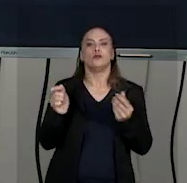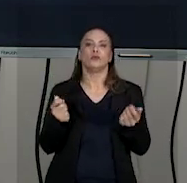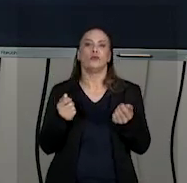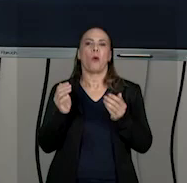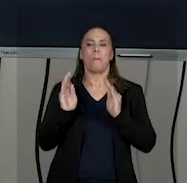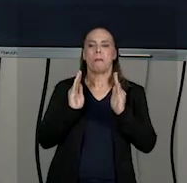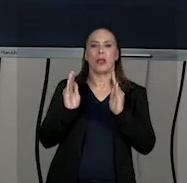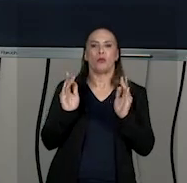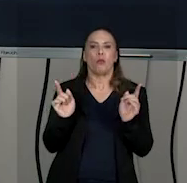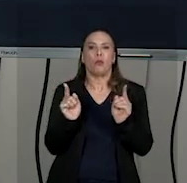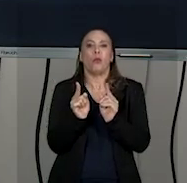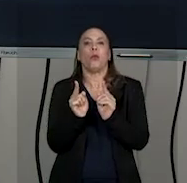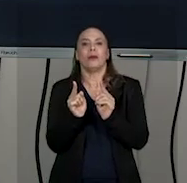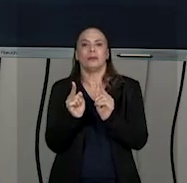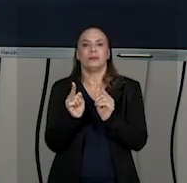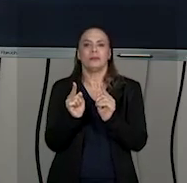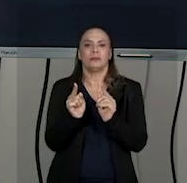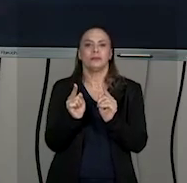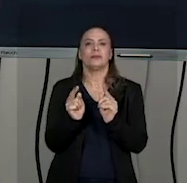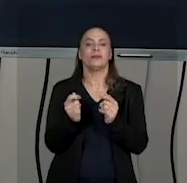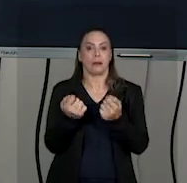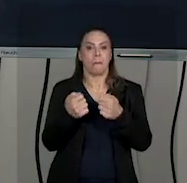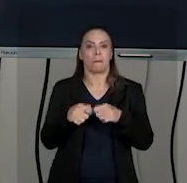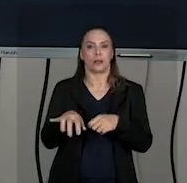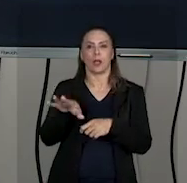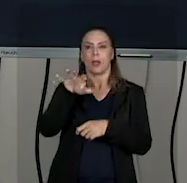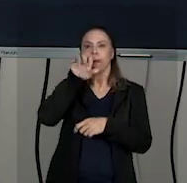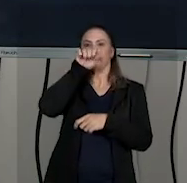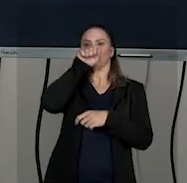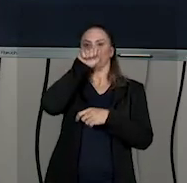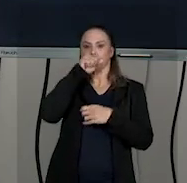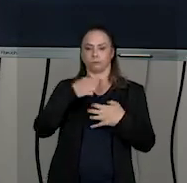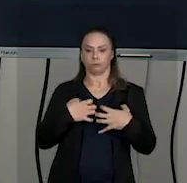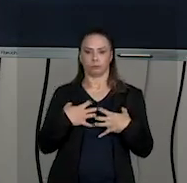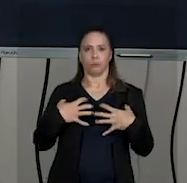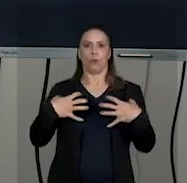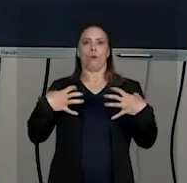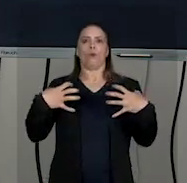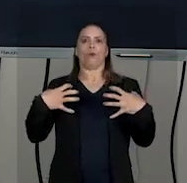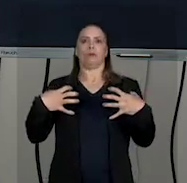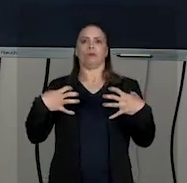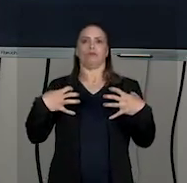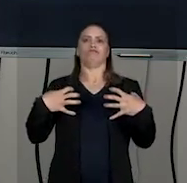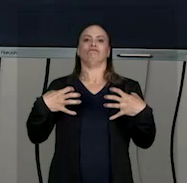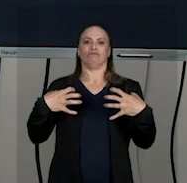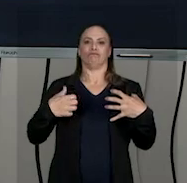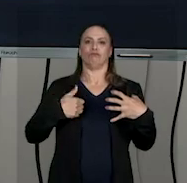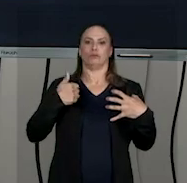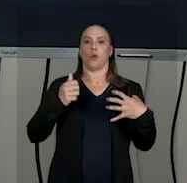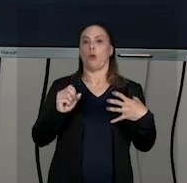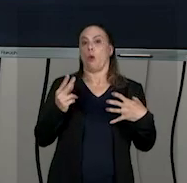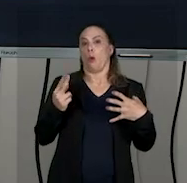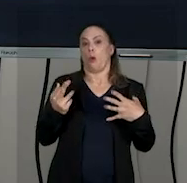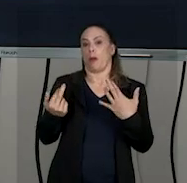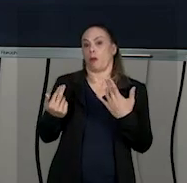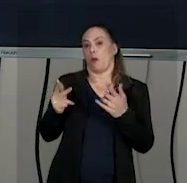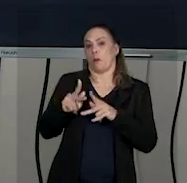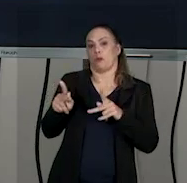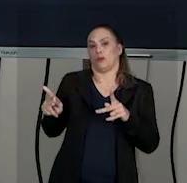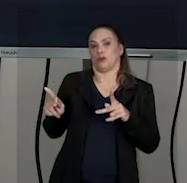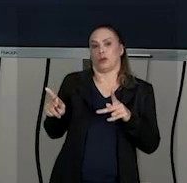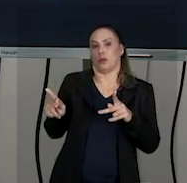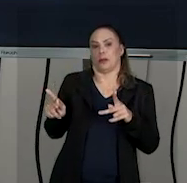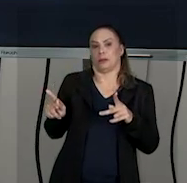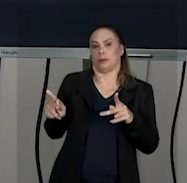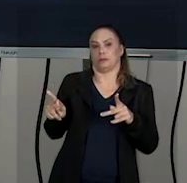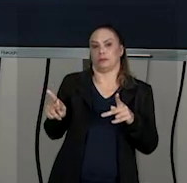pulmão? Ou você é igual a professora aqui, que não tem uma capacidade tão boa assim? E tem outros fatores